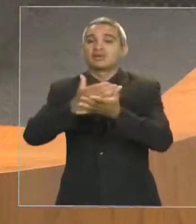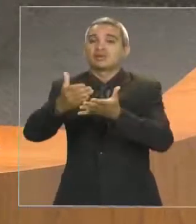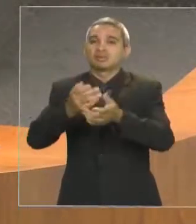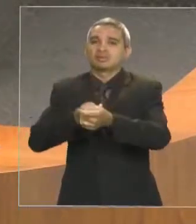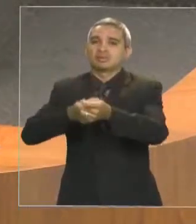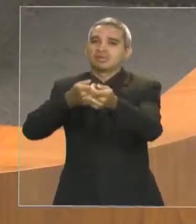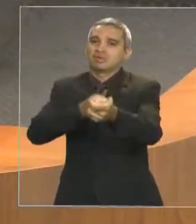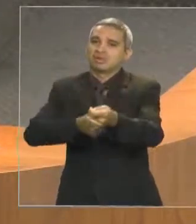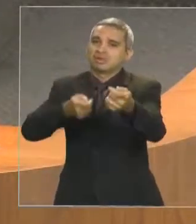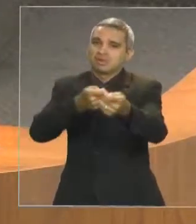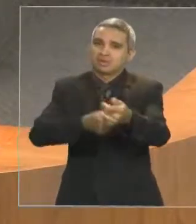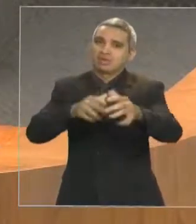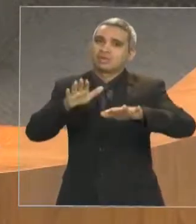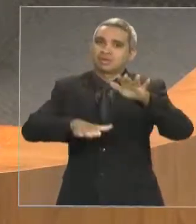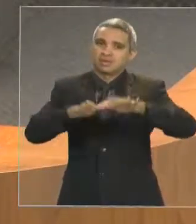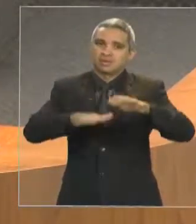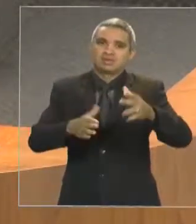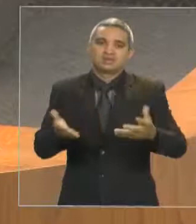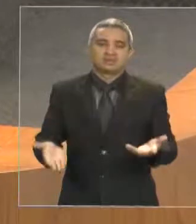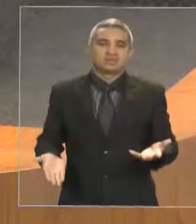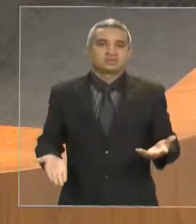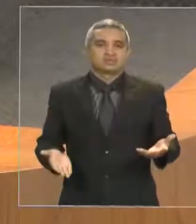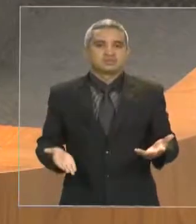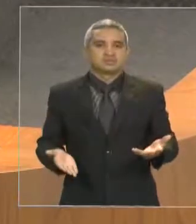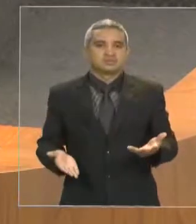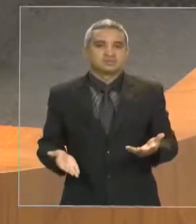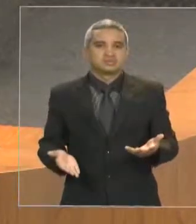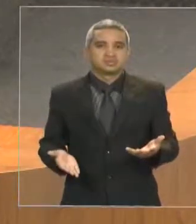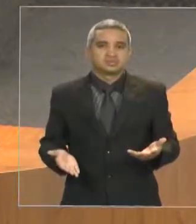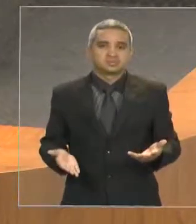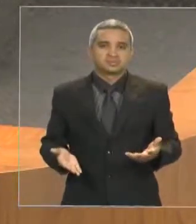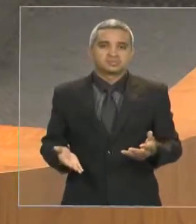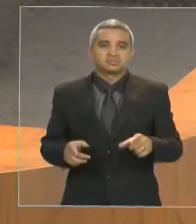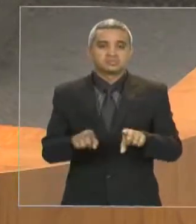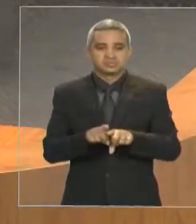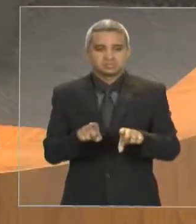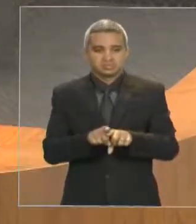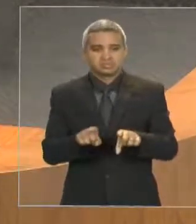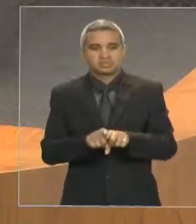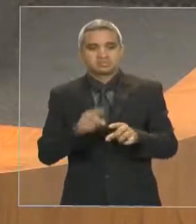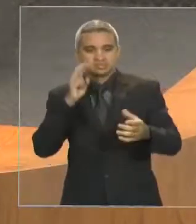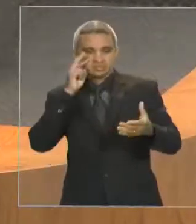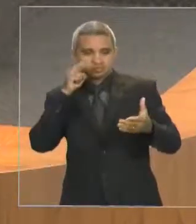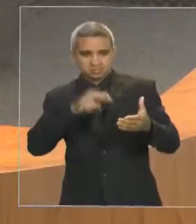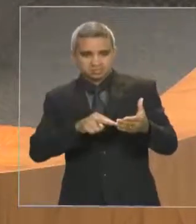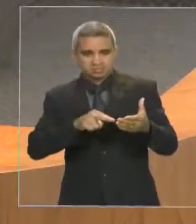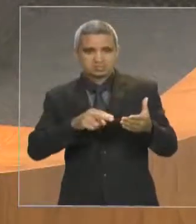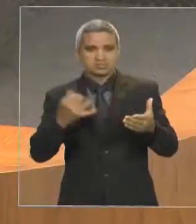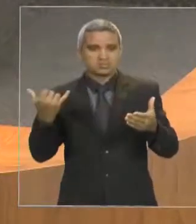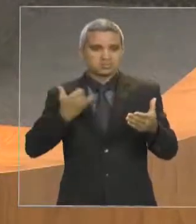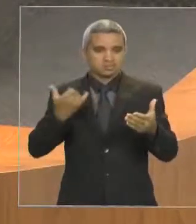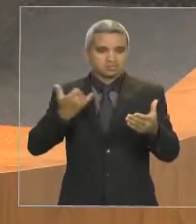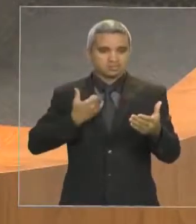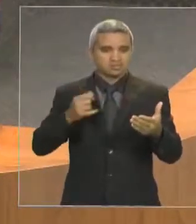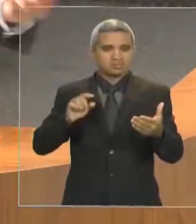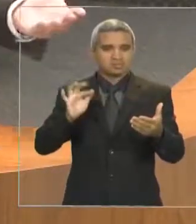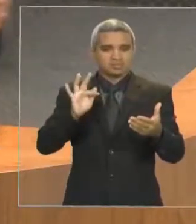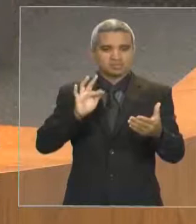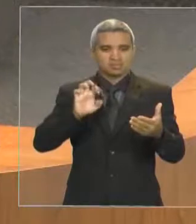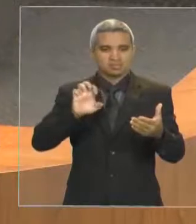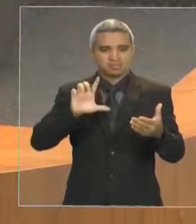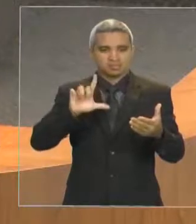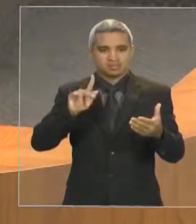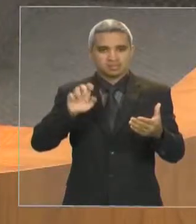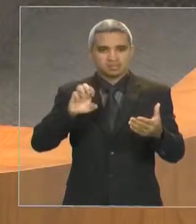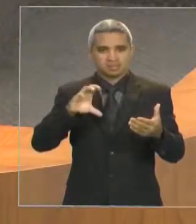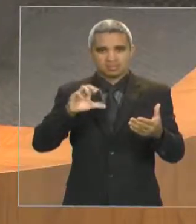que geram graves distorções. Eu vejo aqui na própria informação do secretário Felipe Camarão, o governo